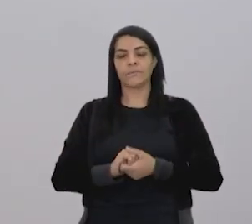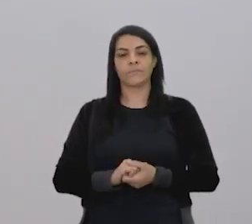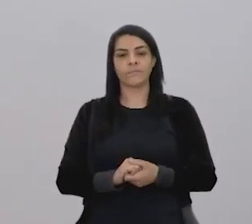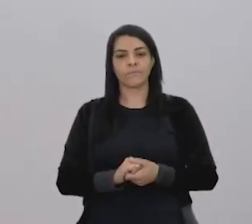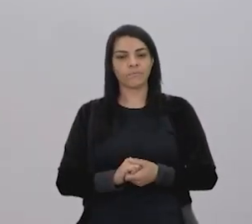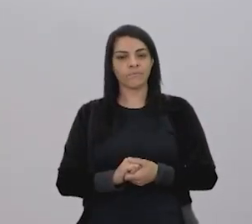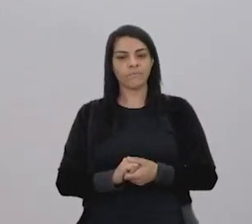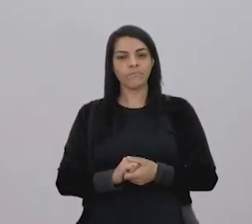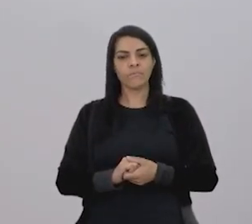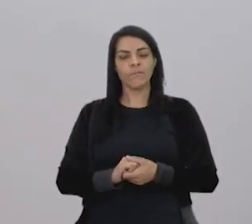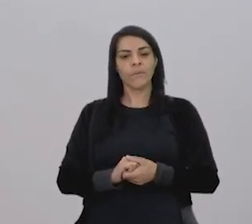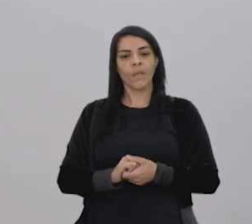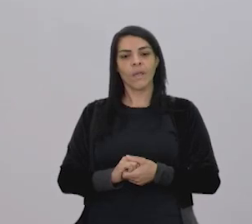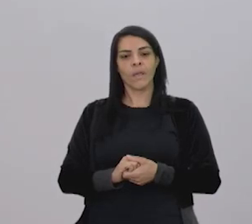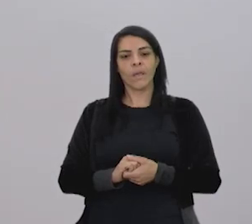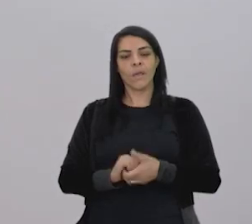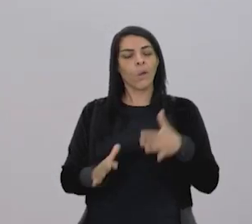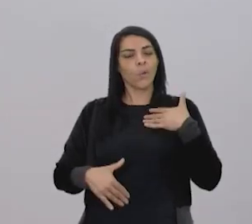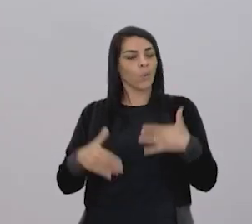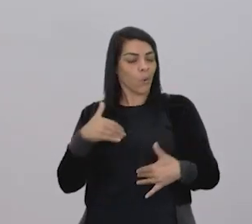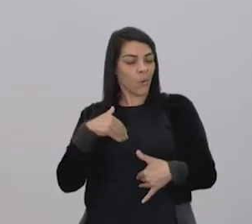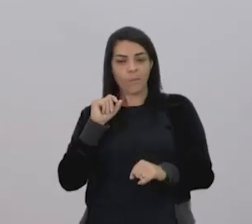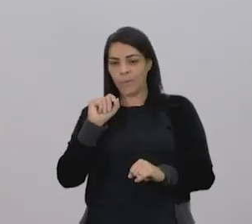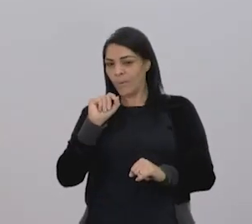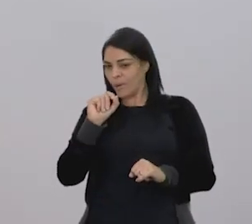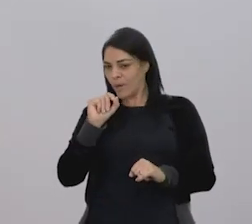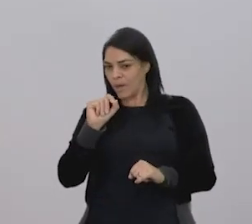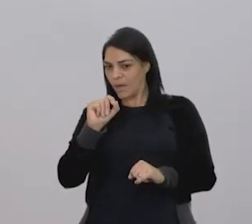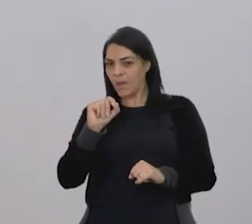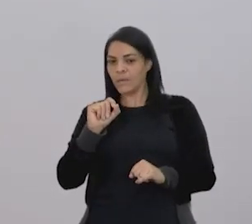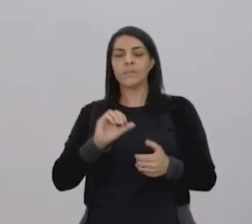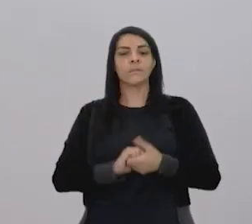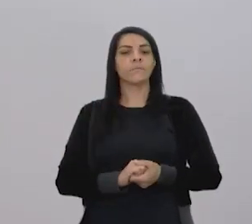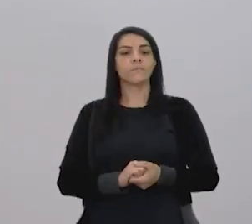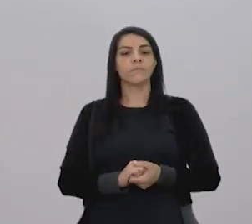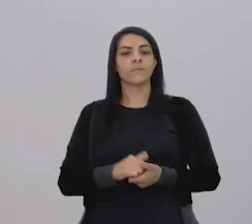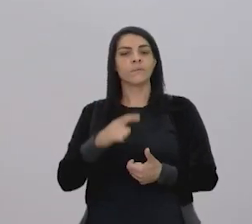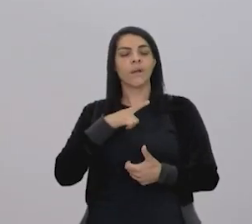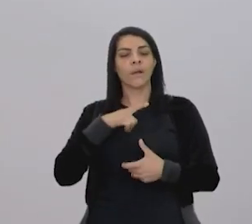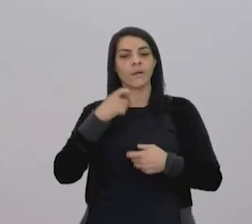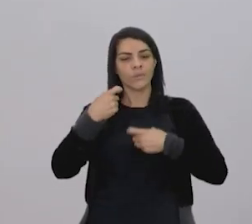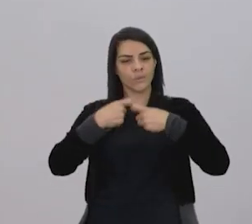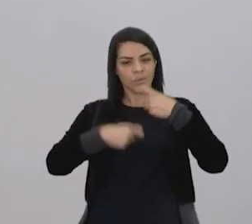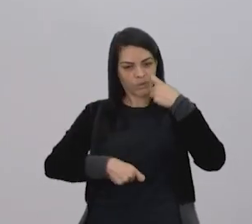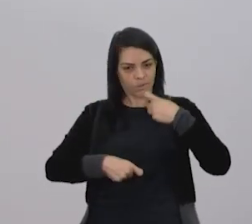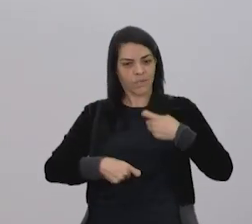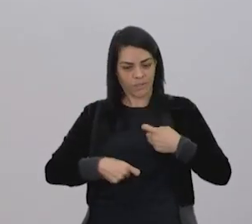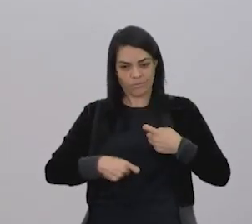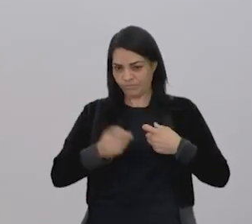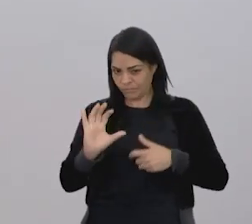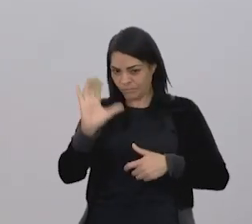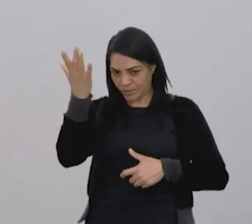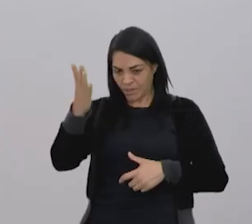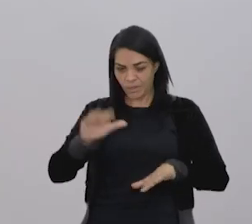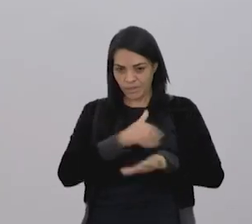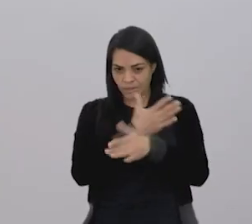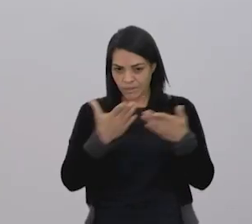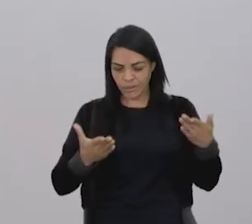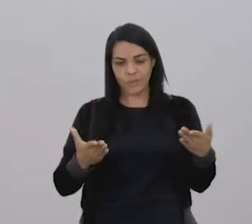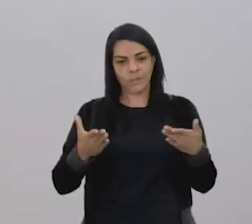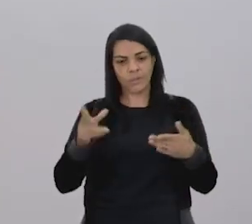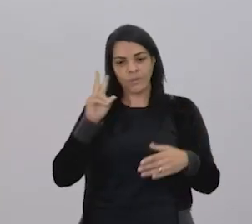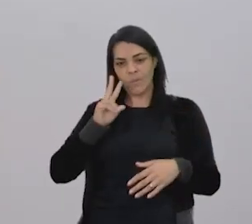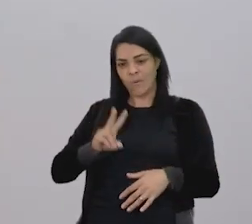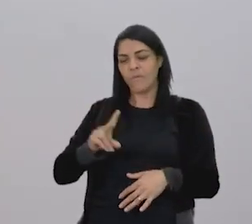que está sendo amplamente sexualizado e aí a gente vai analisar um pouco